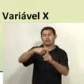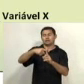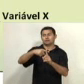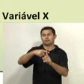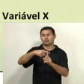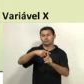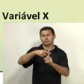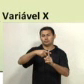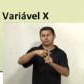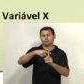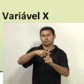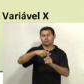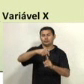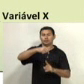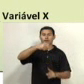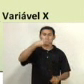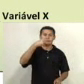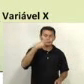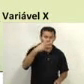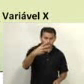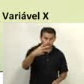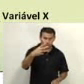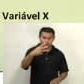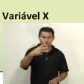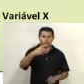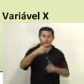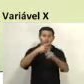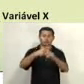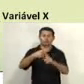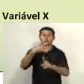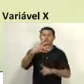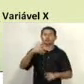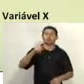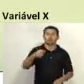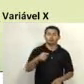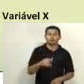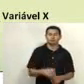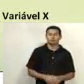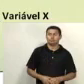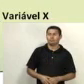mais 3 vezes 4.000,